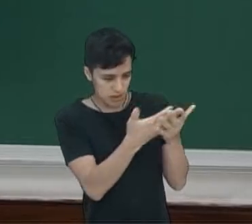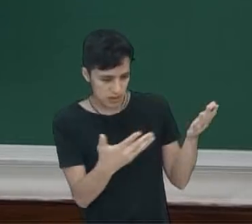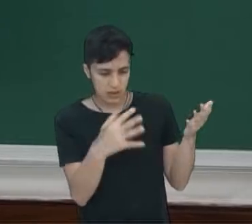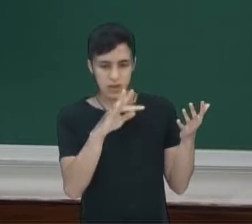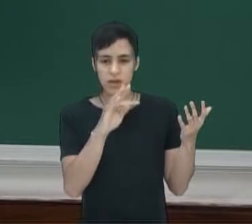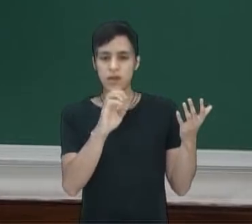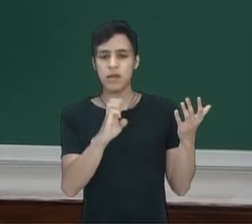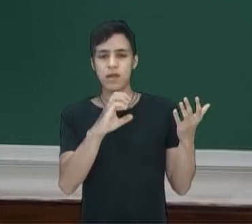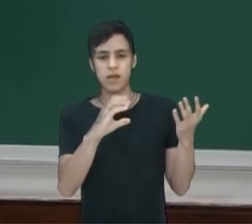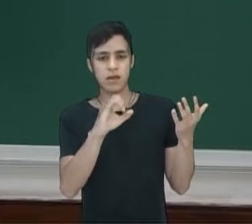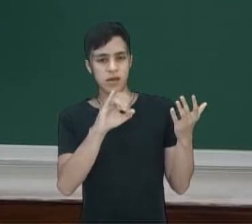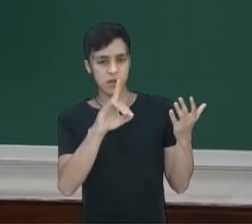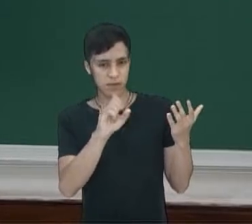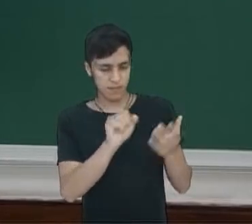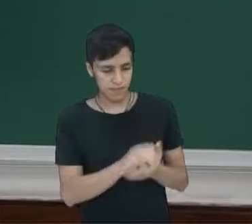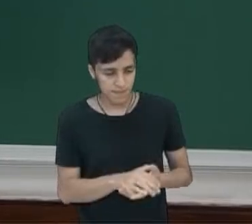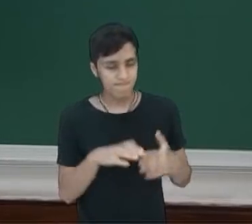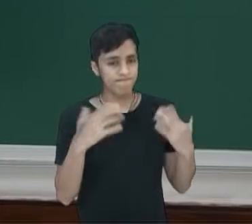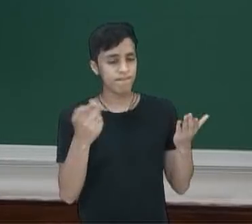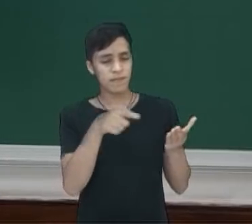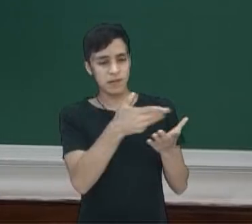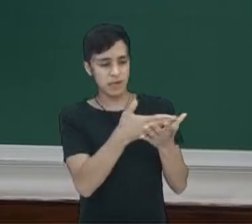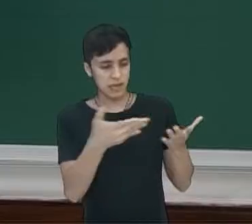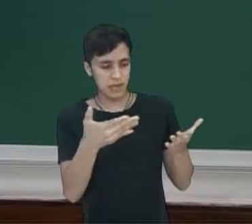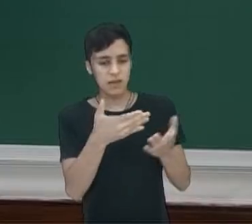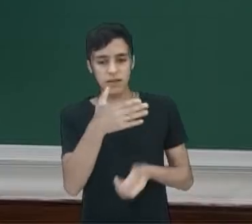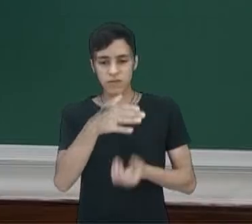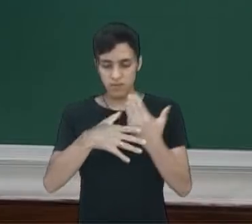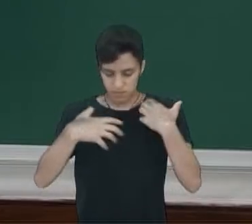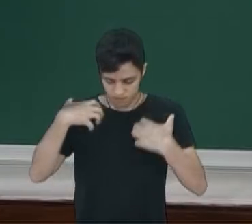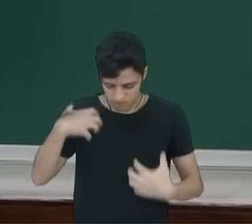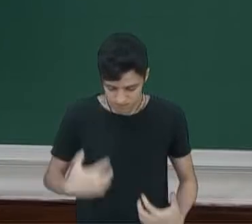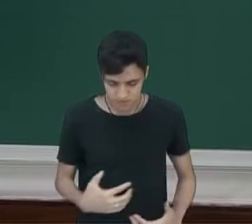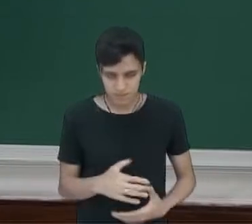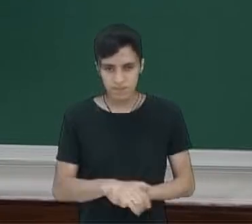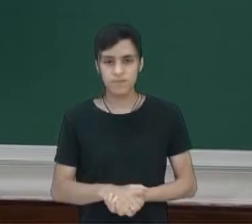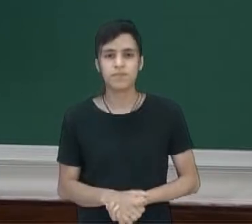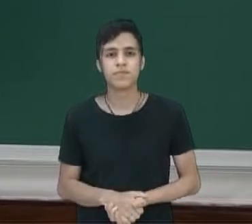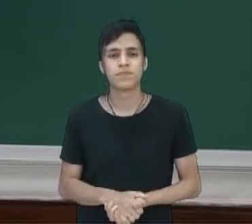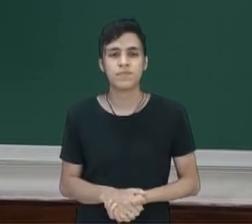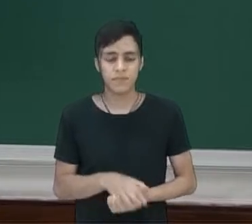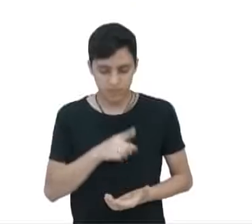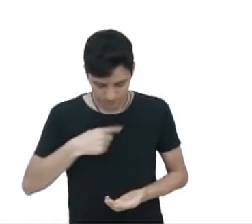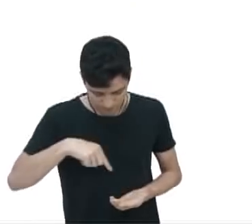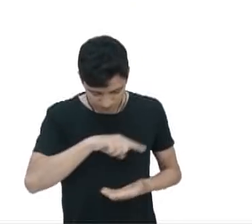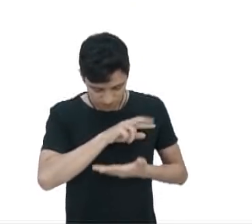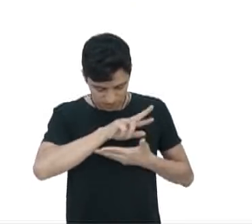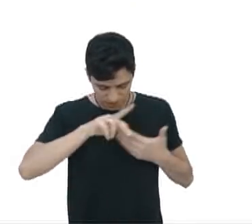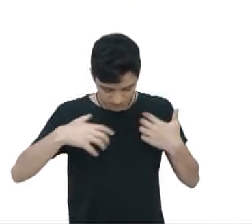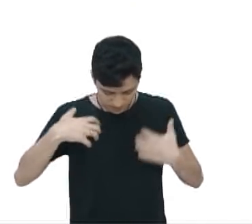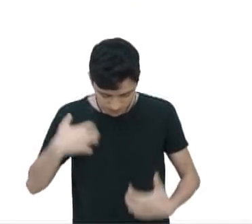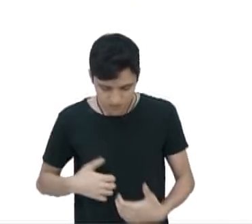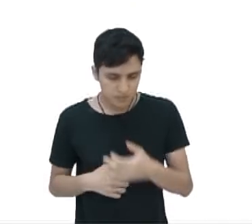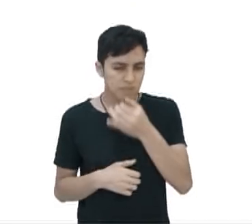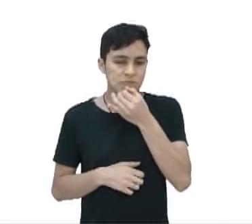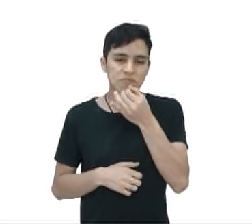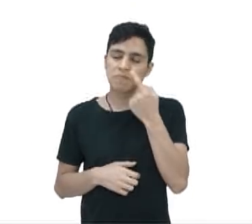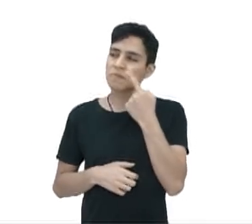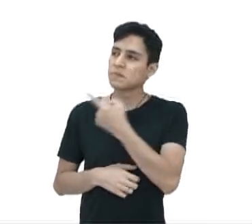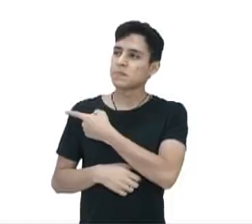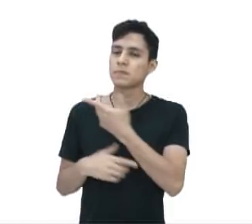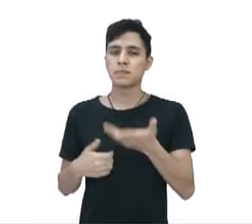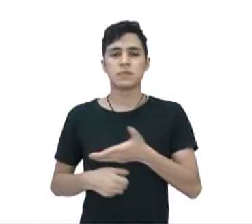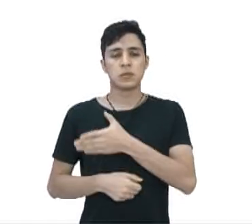tecidos. E os tecidos dão origem, então, aos órgãos. Nós temos muitos órgãos, né? Alguns exemplos aqui: